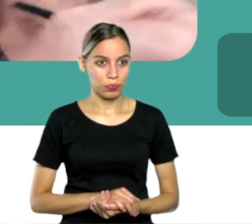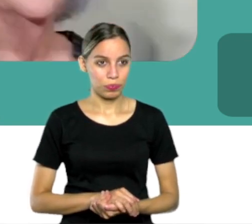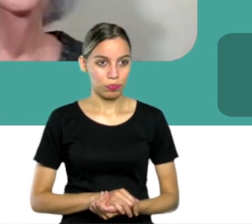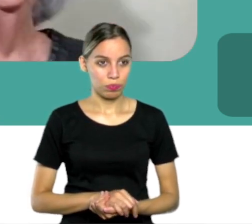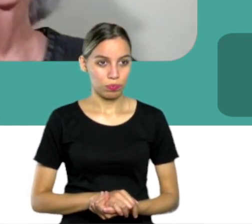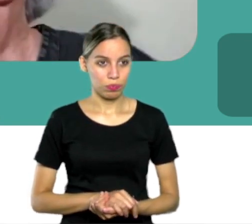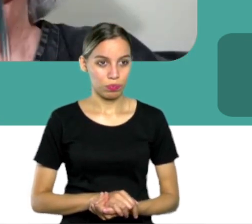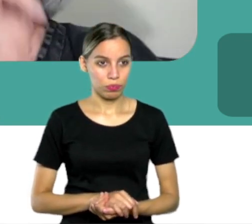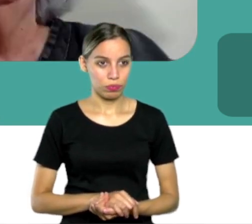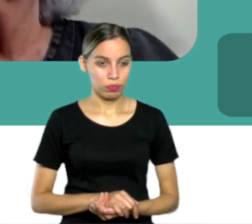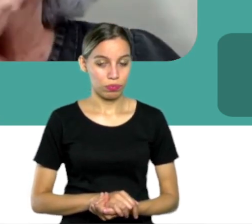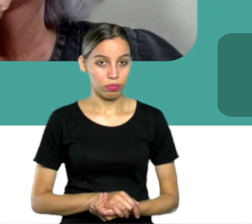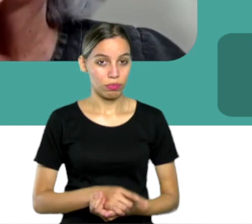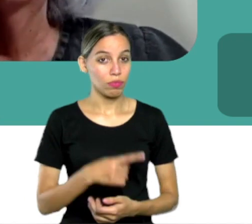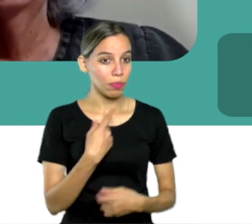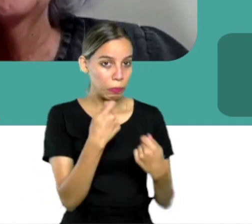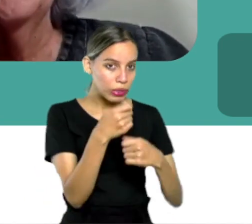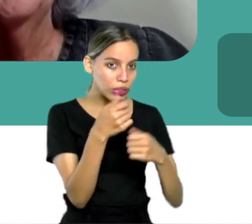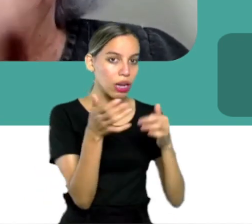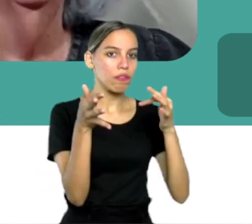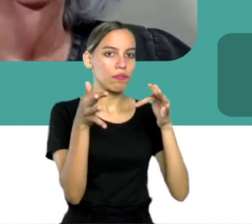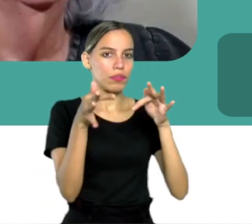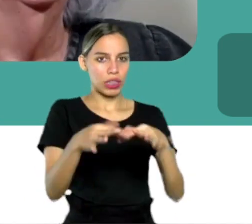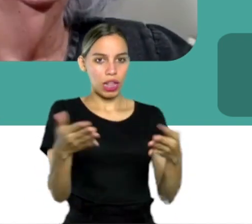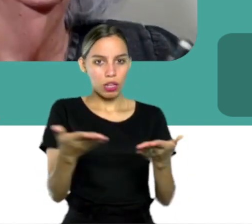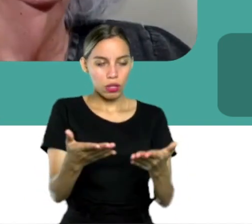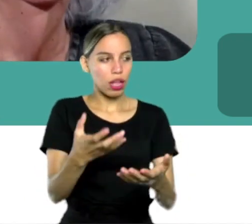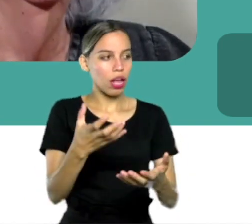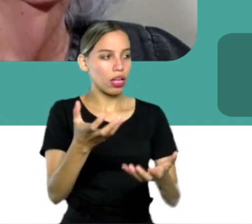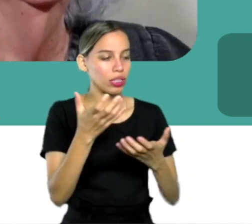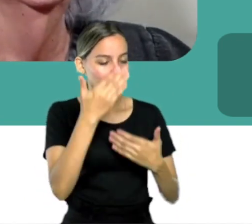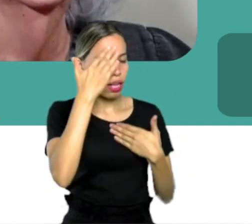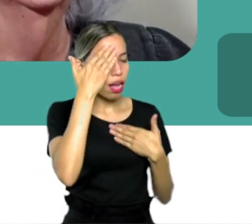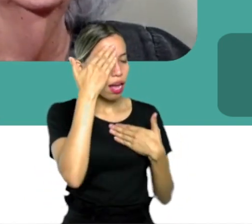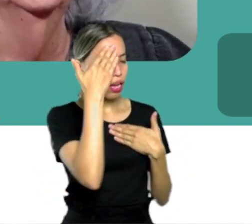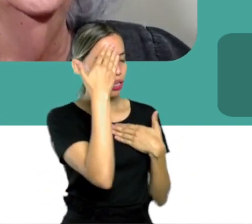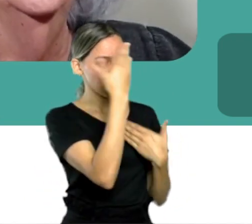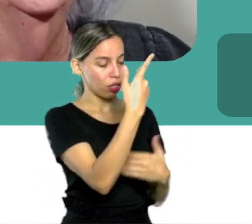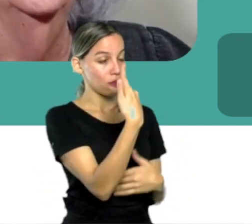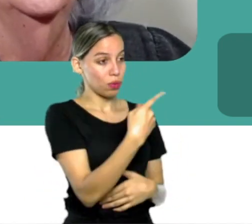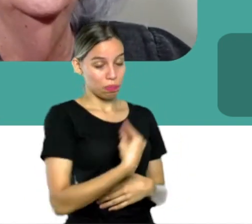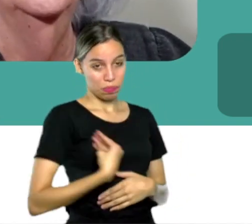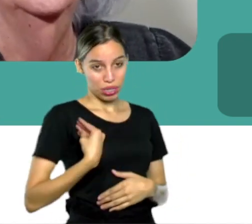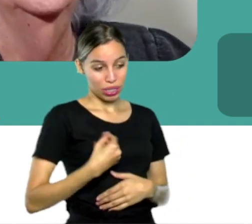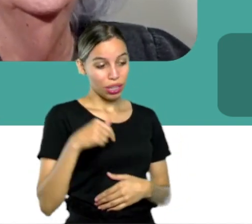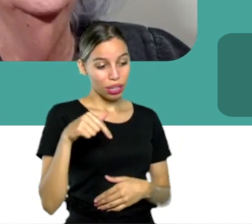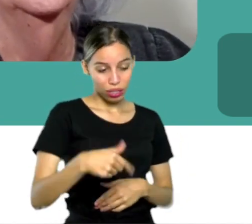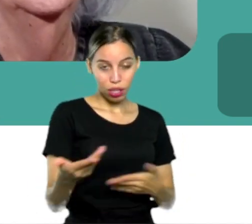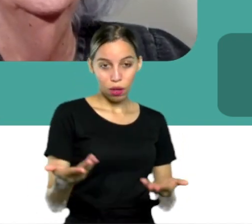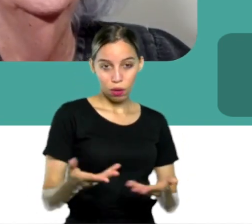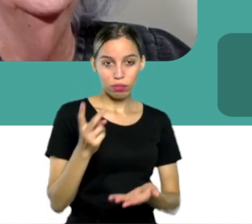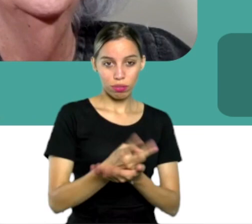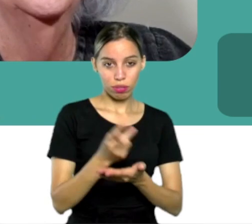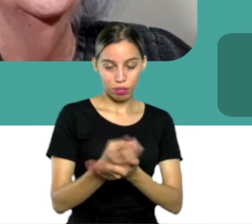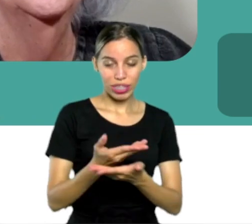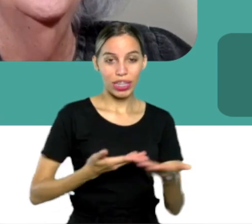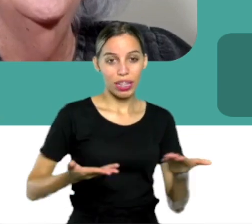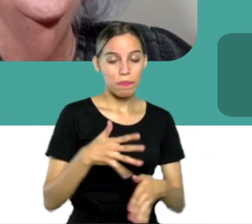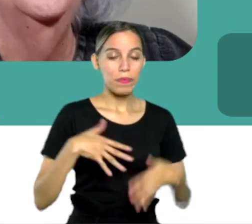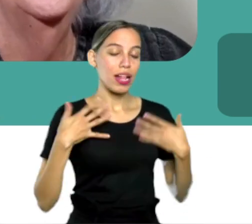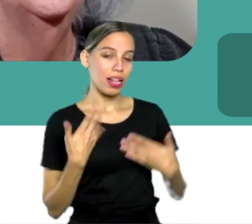A gente vai encerrar agora, então. Quero te agradecer muito aqui a presença no Sempre um Papo. Foi uma alegria e uma honra para mim,